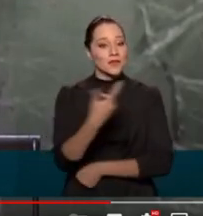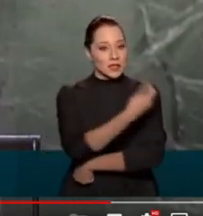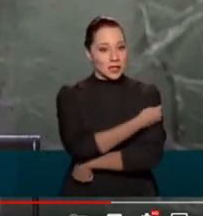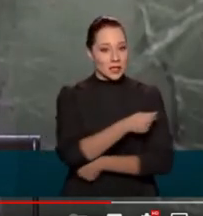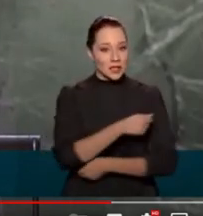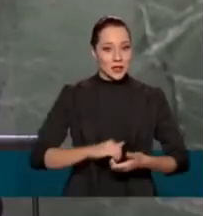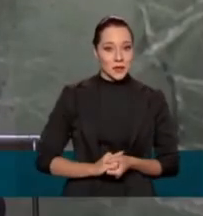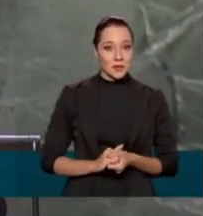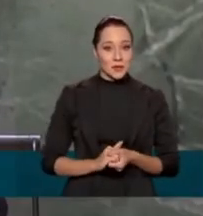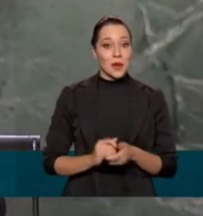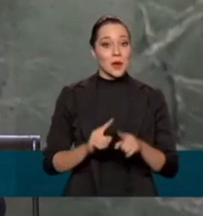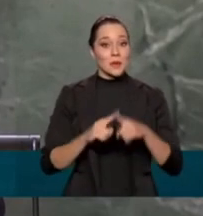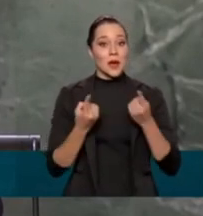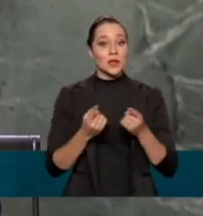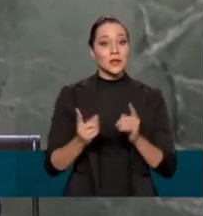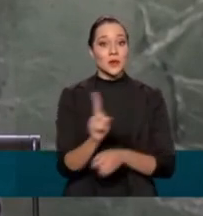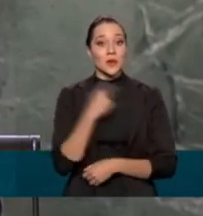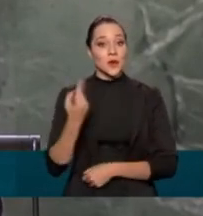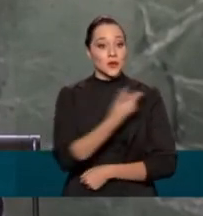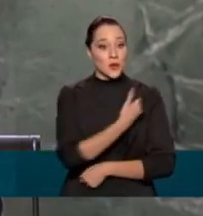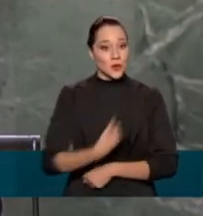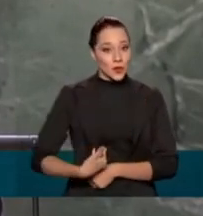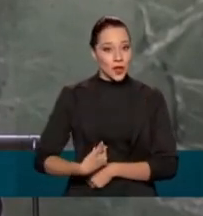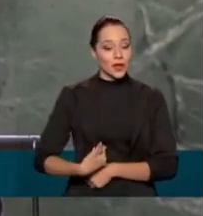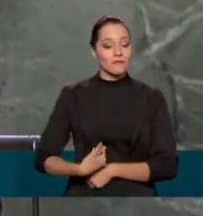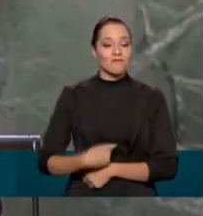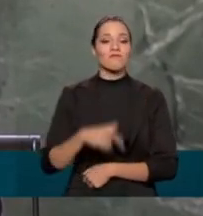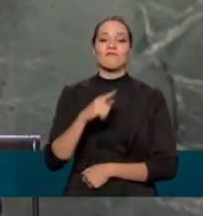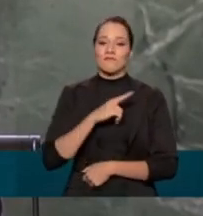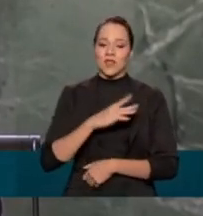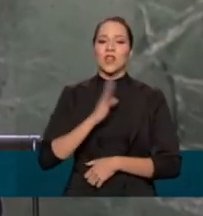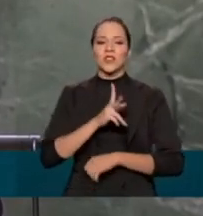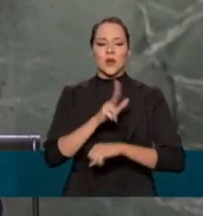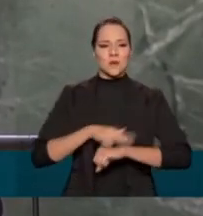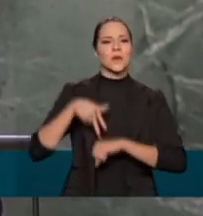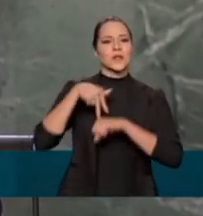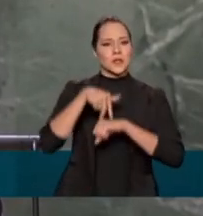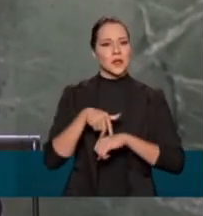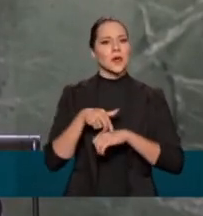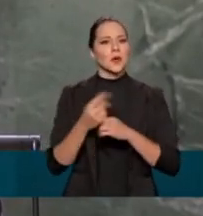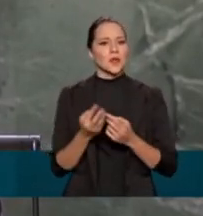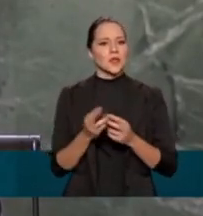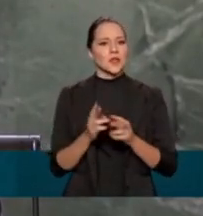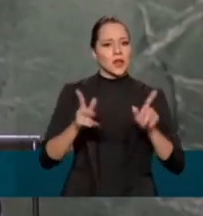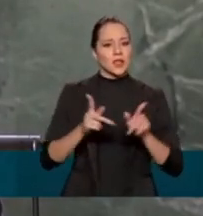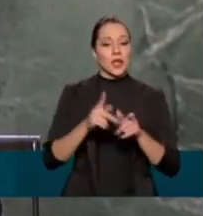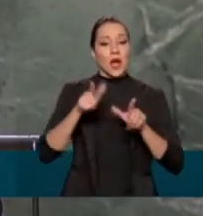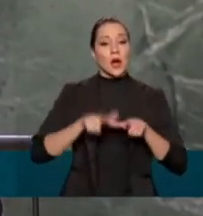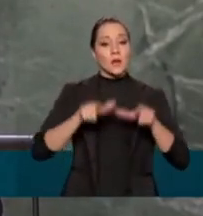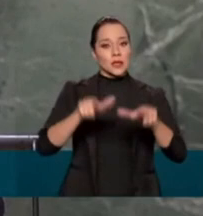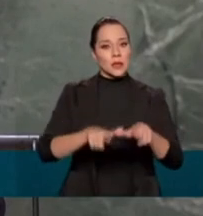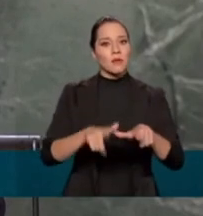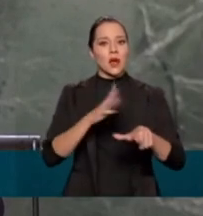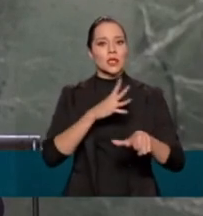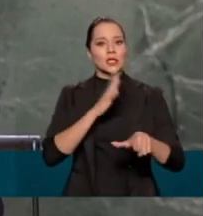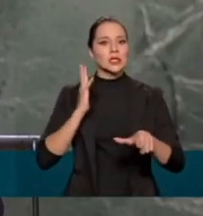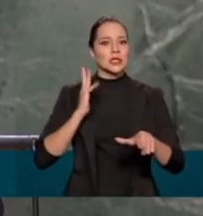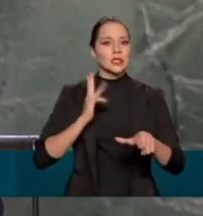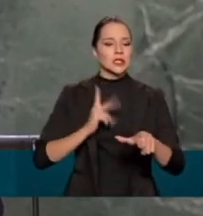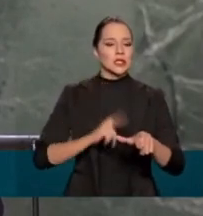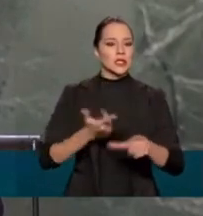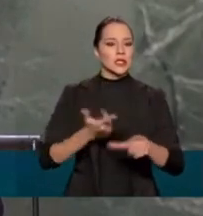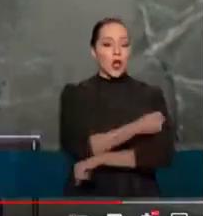a vacinação contudo o nosso governo tem se posicionado contrário ao passaporte sanitário